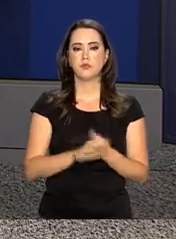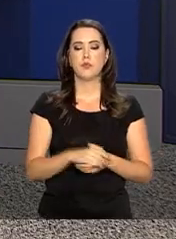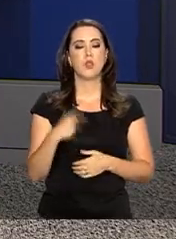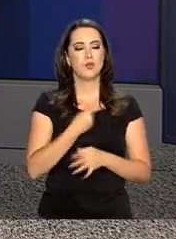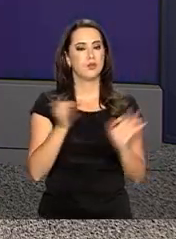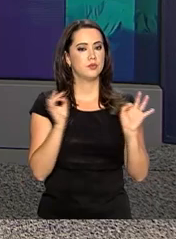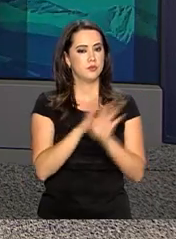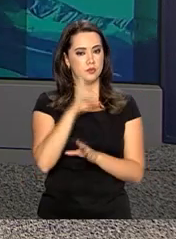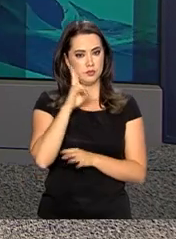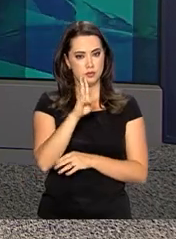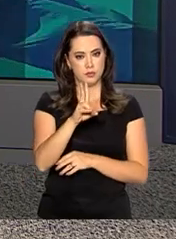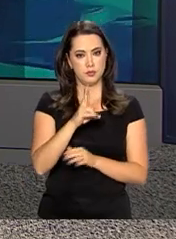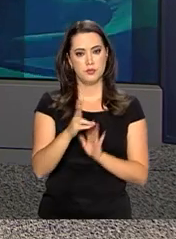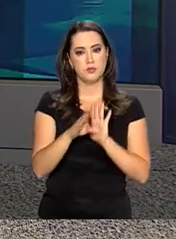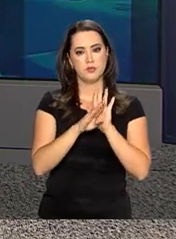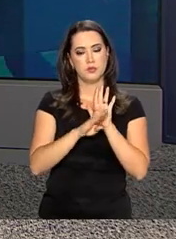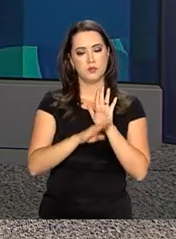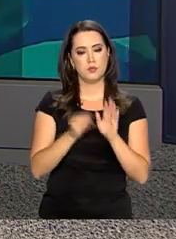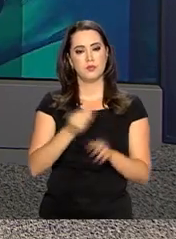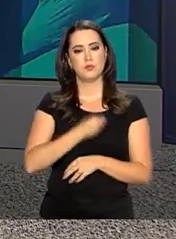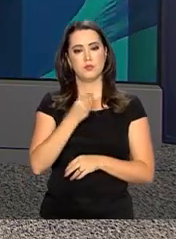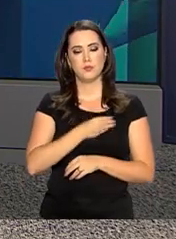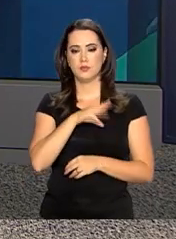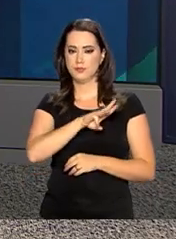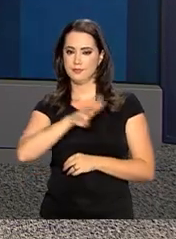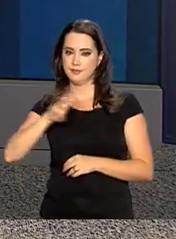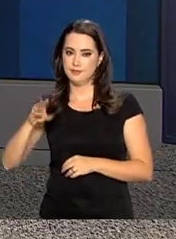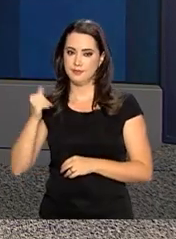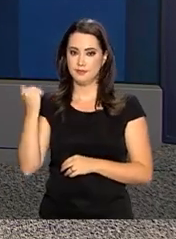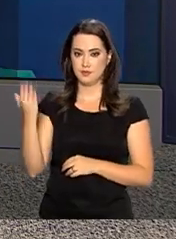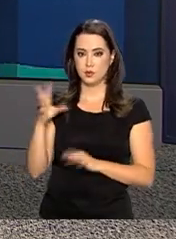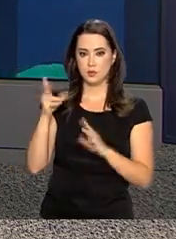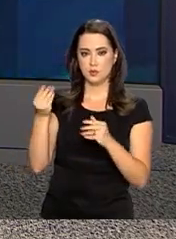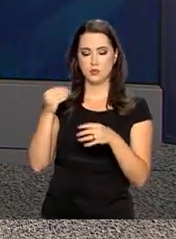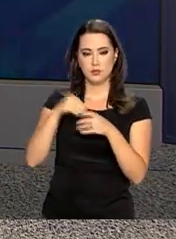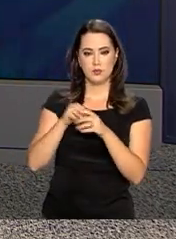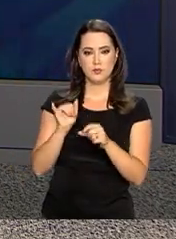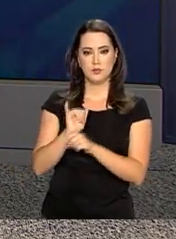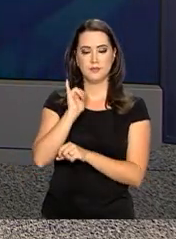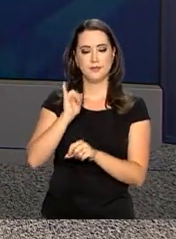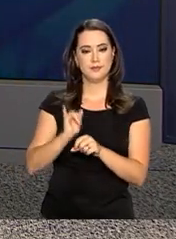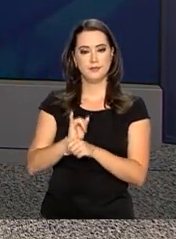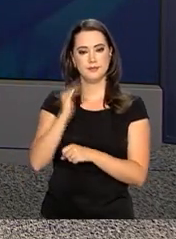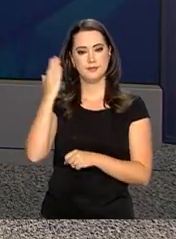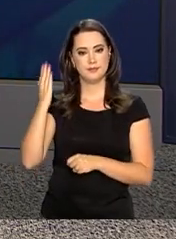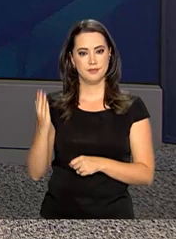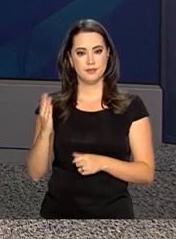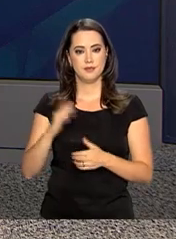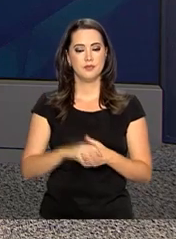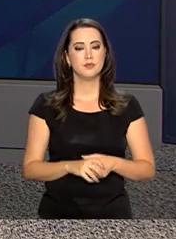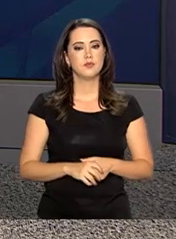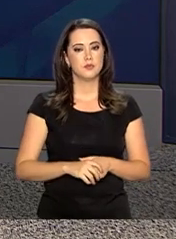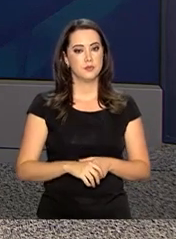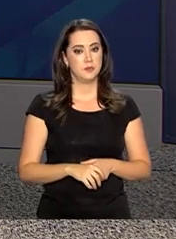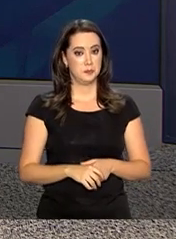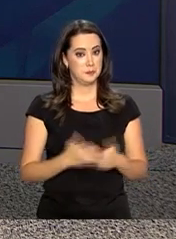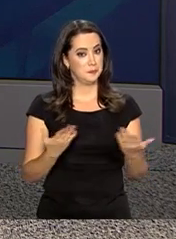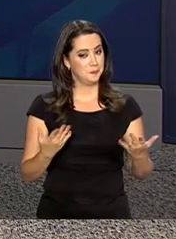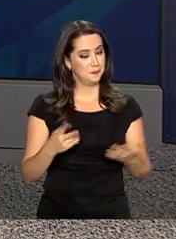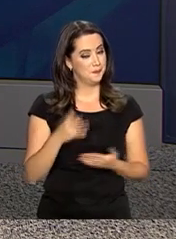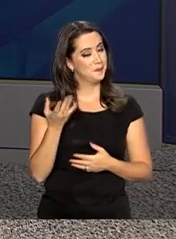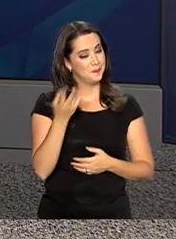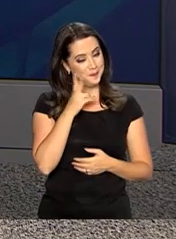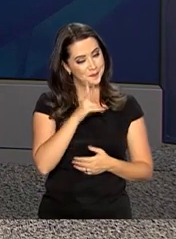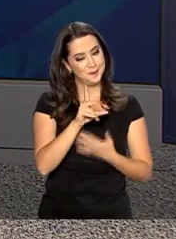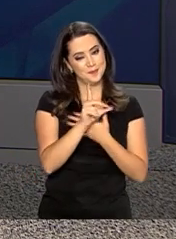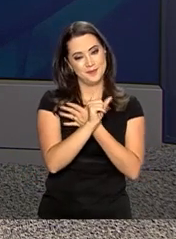aqui, você acompanha a nossa programação ao vivo pelo site da NBR e todas as reportagens estão no nosso canal no YouTube. Acesse